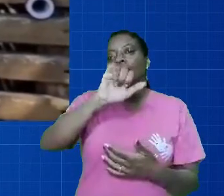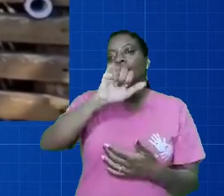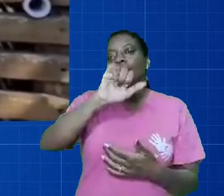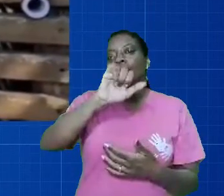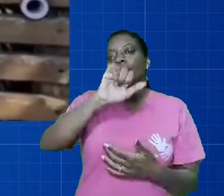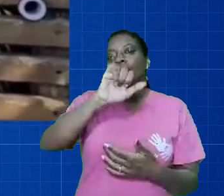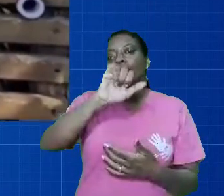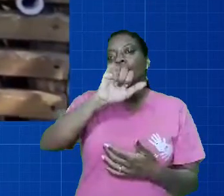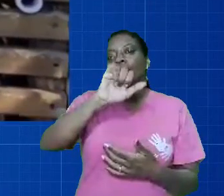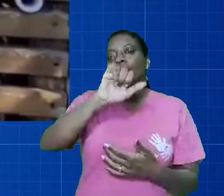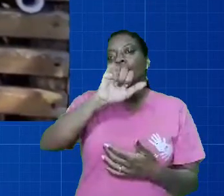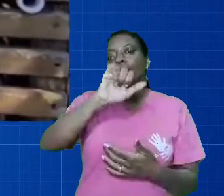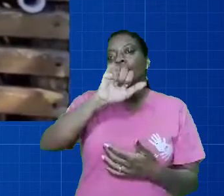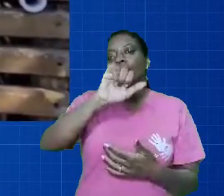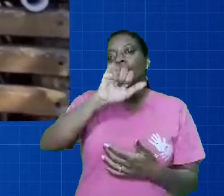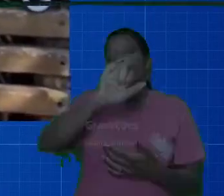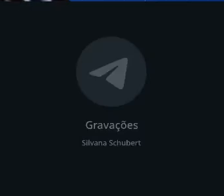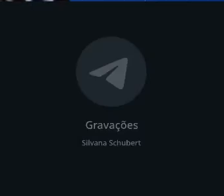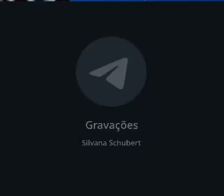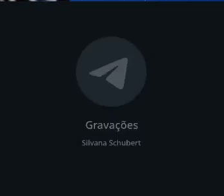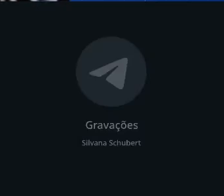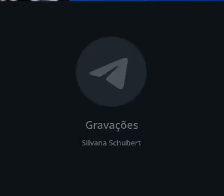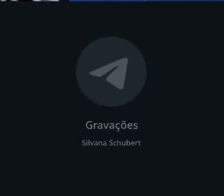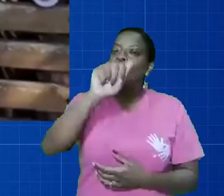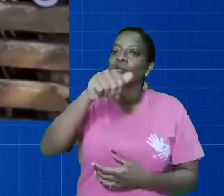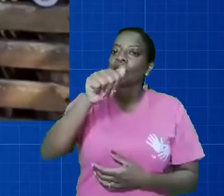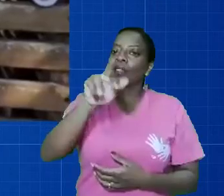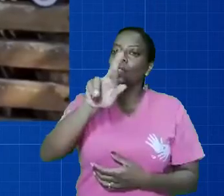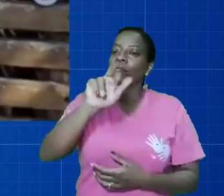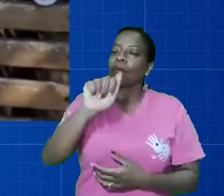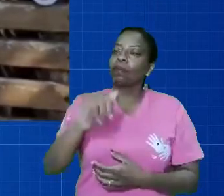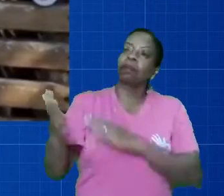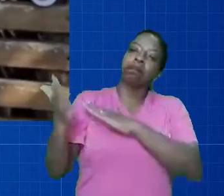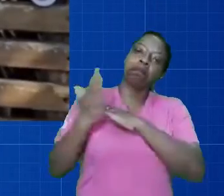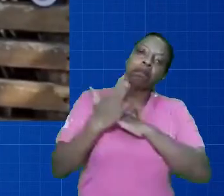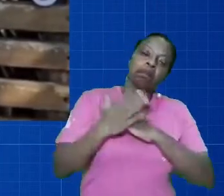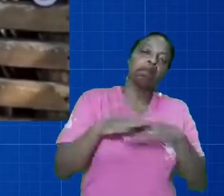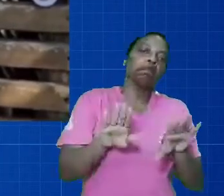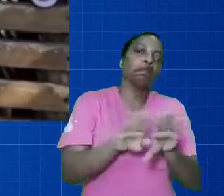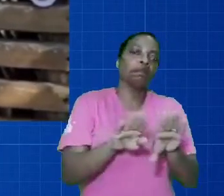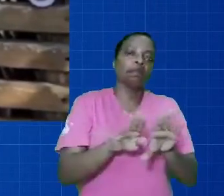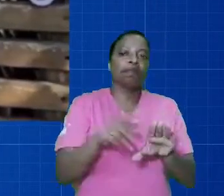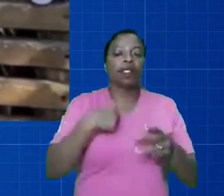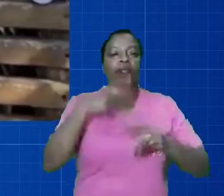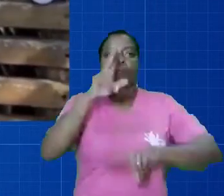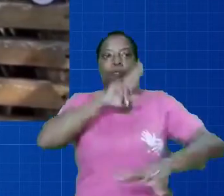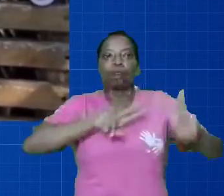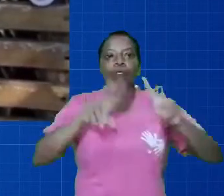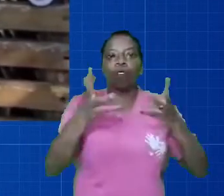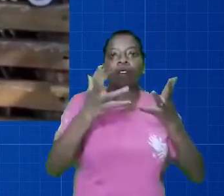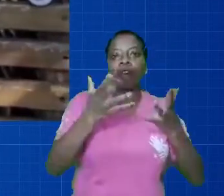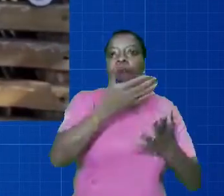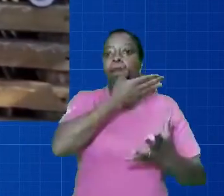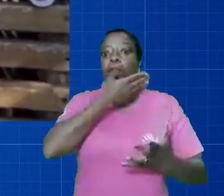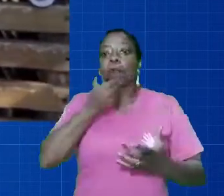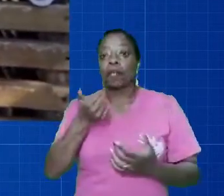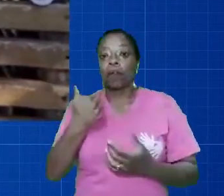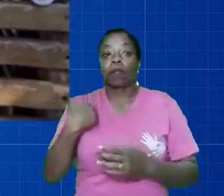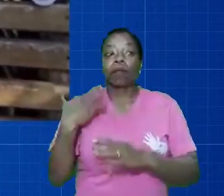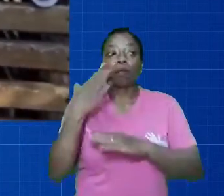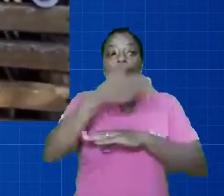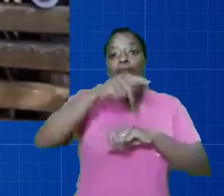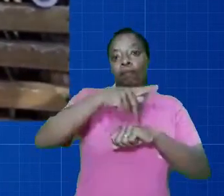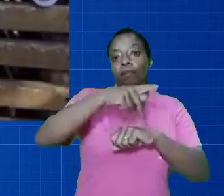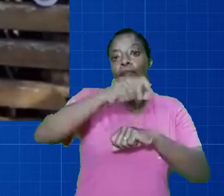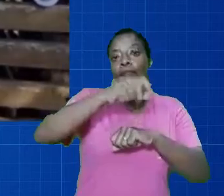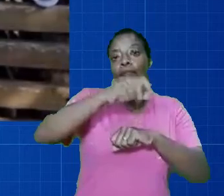fui fazer pós-graduação em arte, fui renovar também os meus conceitos e procurar completá-los. Claro que não vai completar nunca, até o